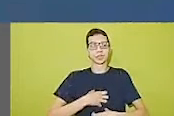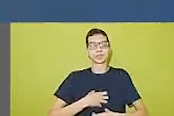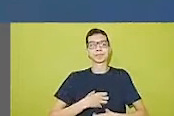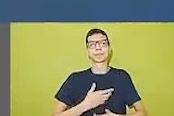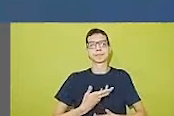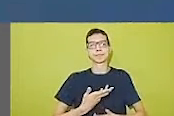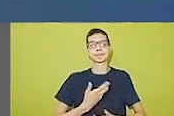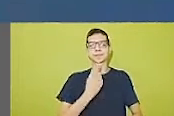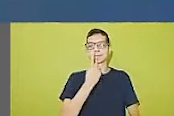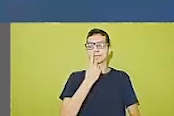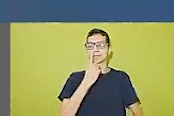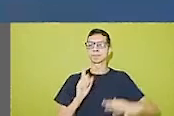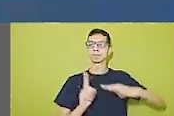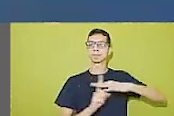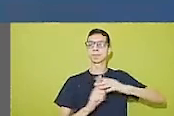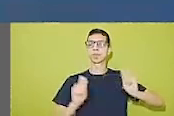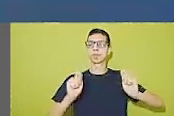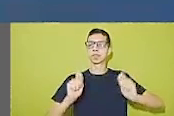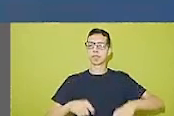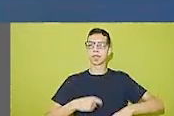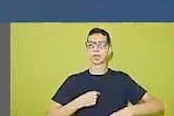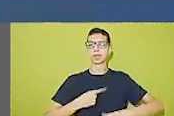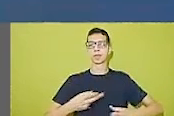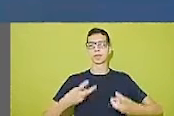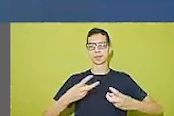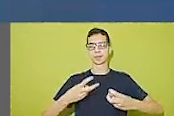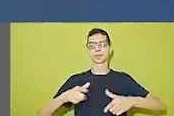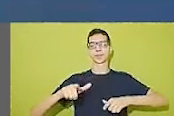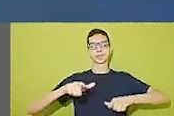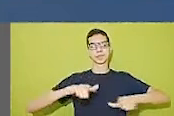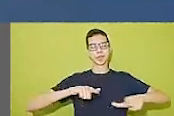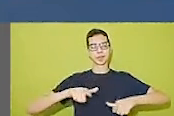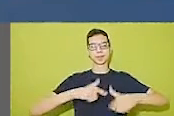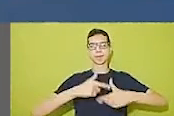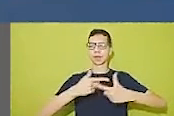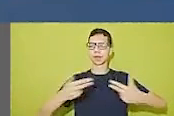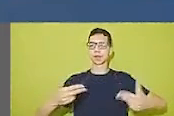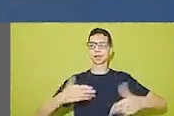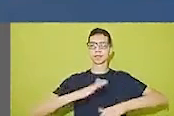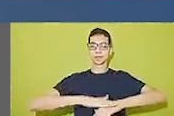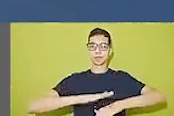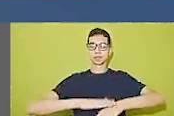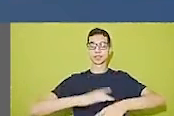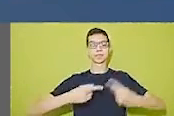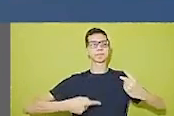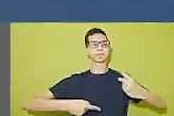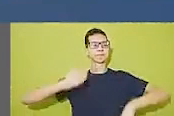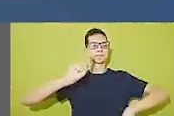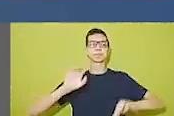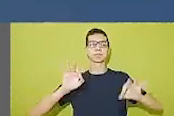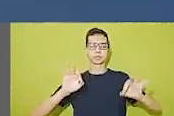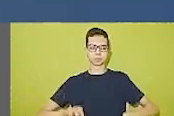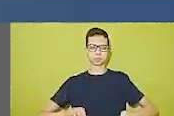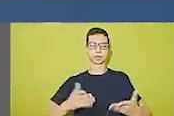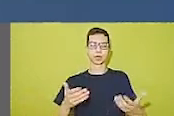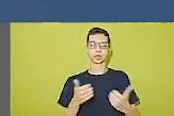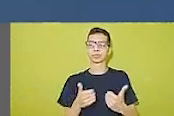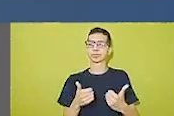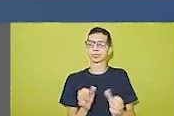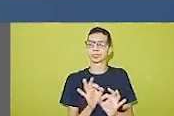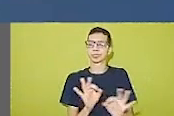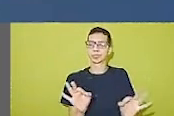ver o nosso trabalho ter resultado, né? Então, valeu muito a pena eu ter